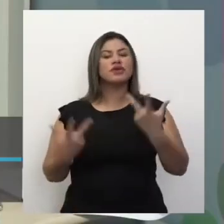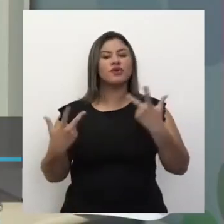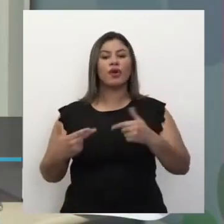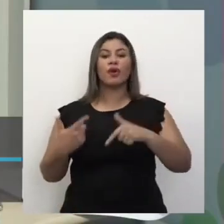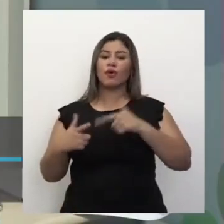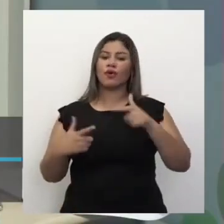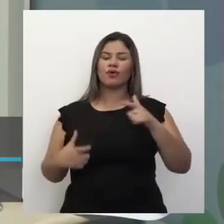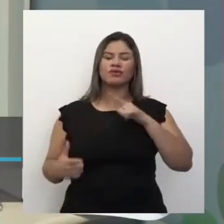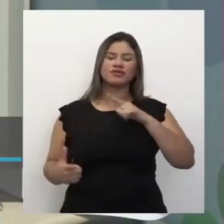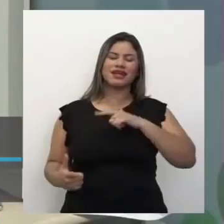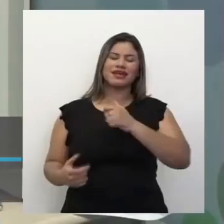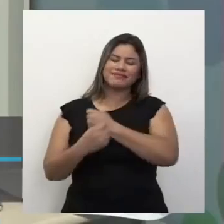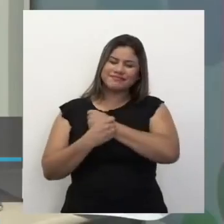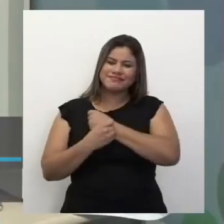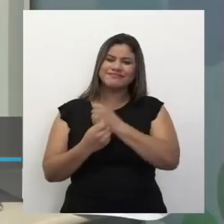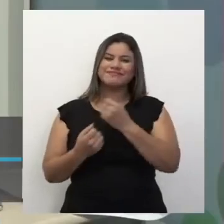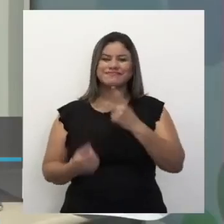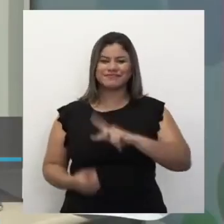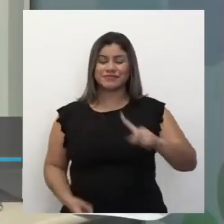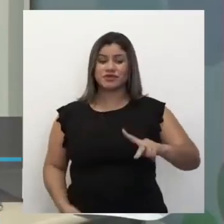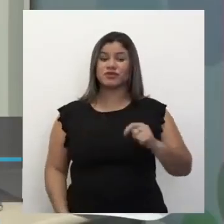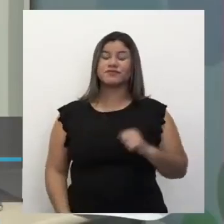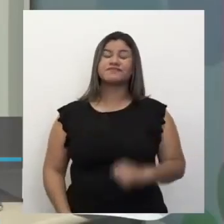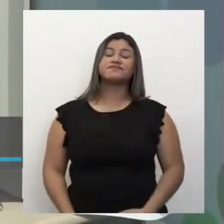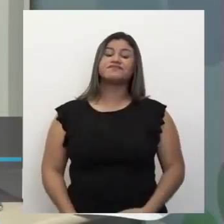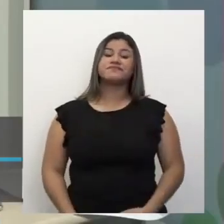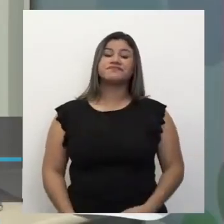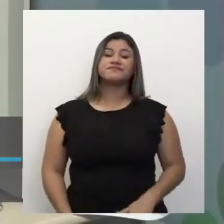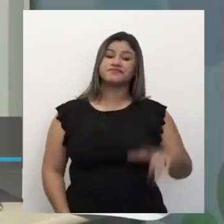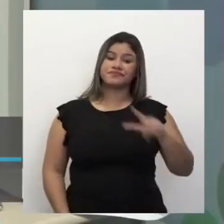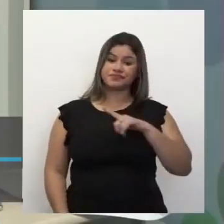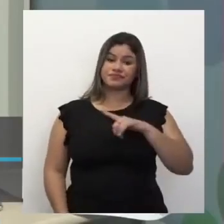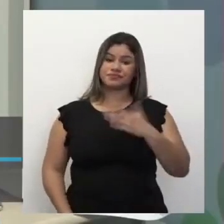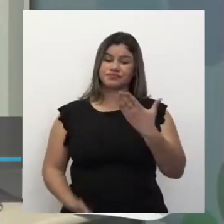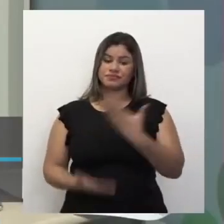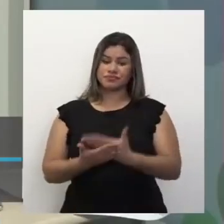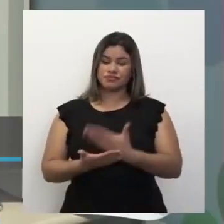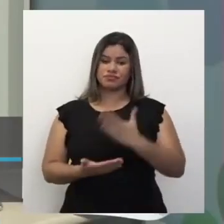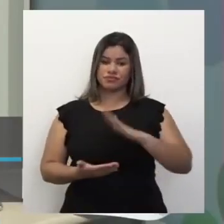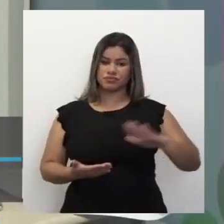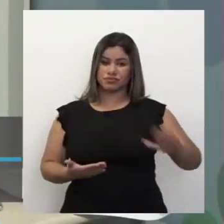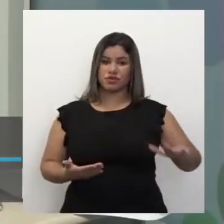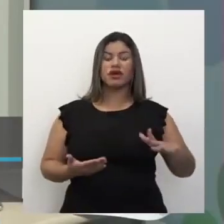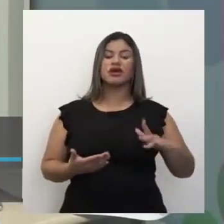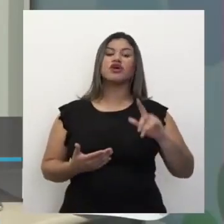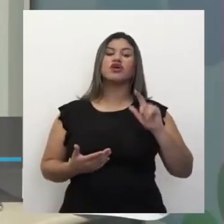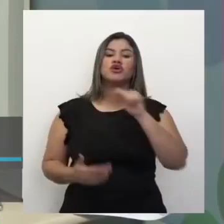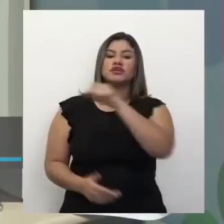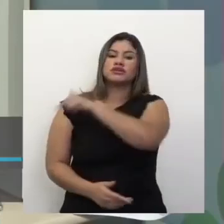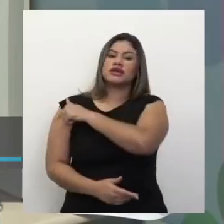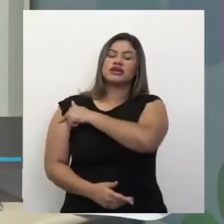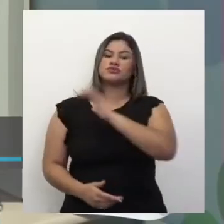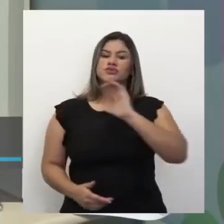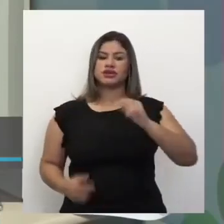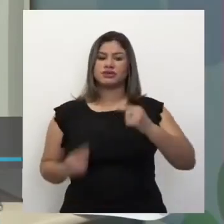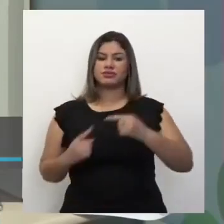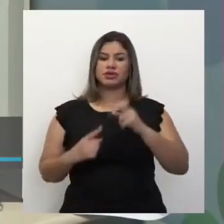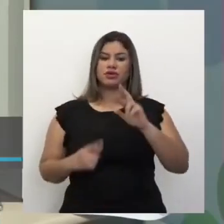abraço aí para a professora. Olha, tem aluno aqui participando do 7º C, Rodrigo e